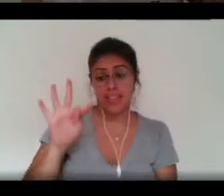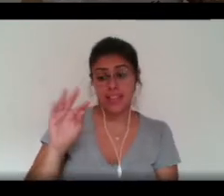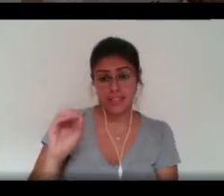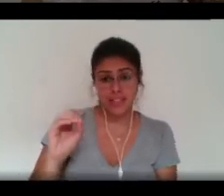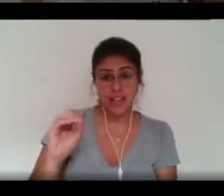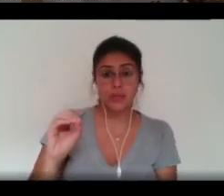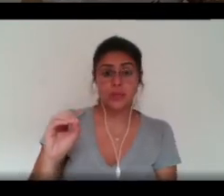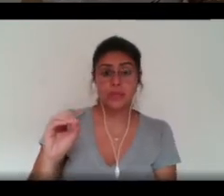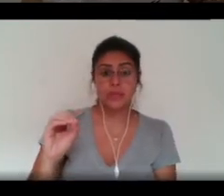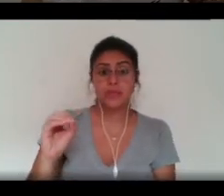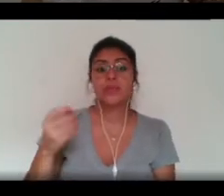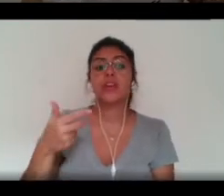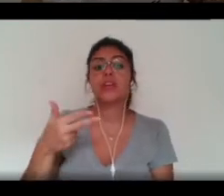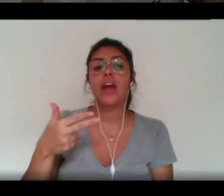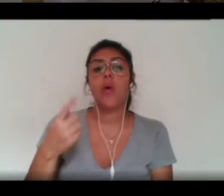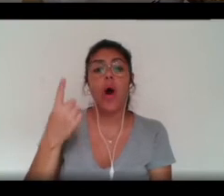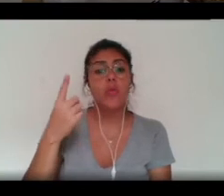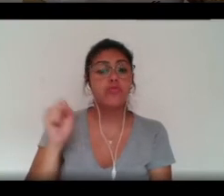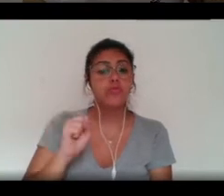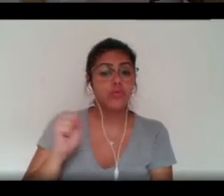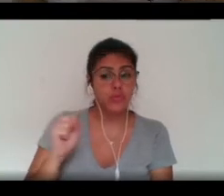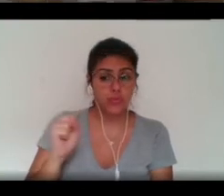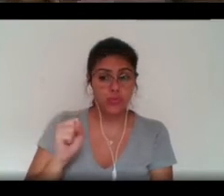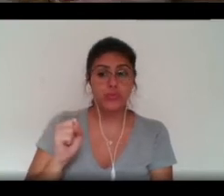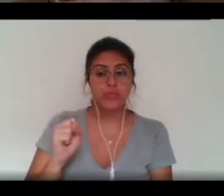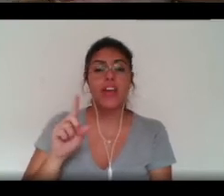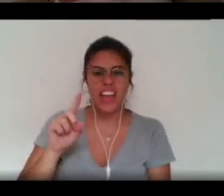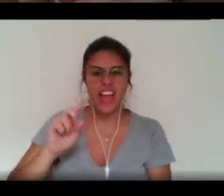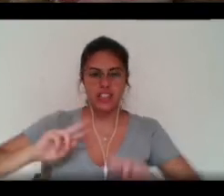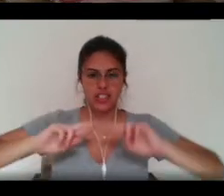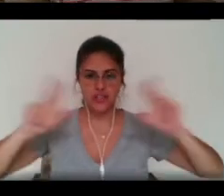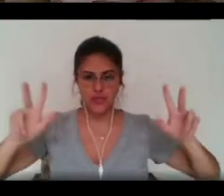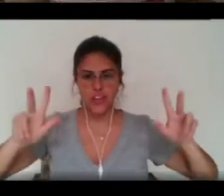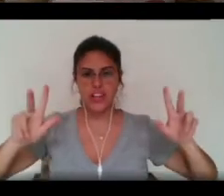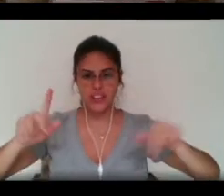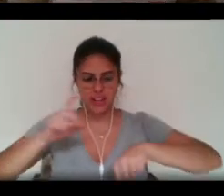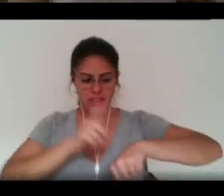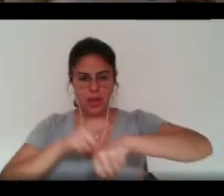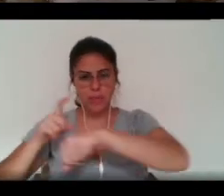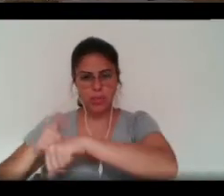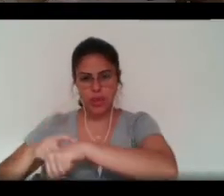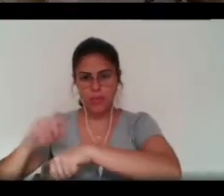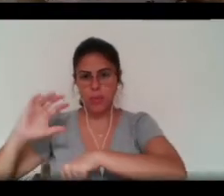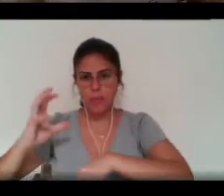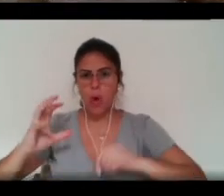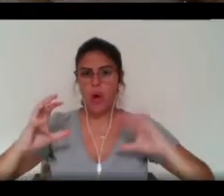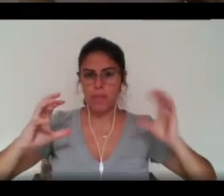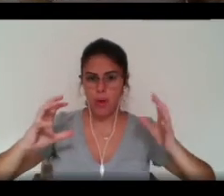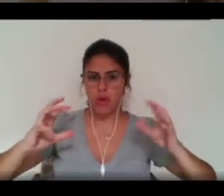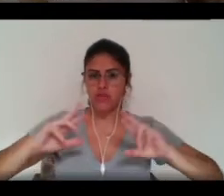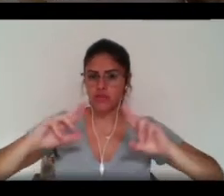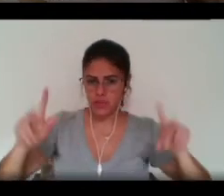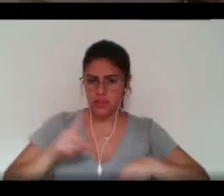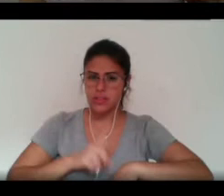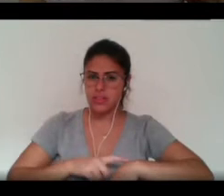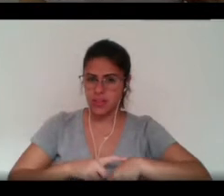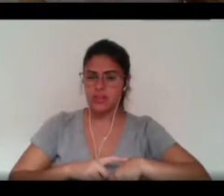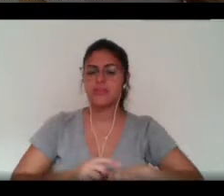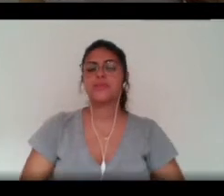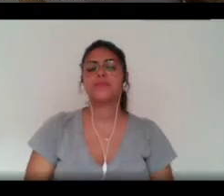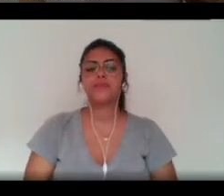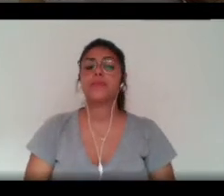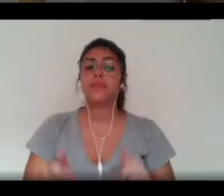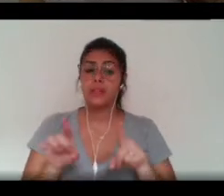T0 igual a 1 segundo, que é a diferença de tempo entre os dois lançamentos, e eu posso